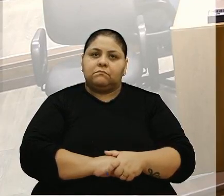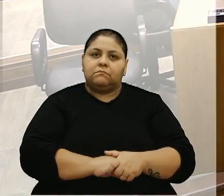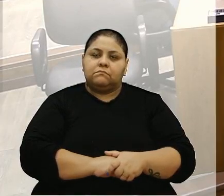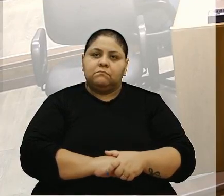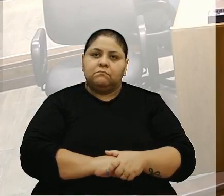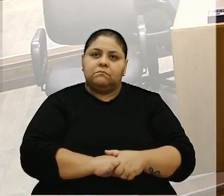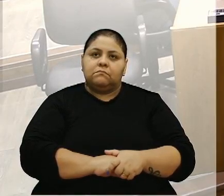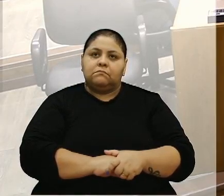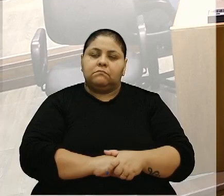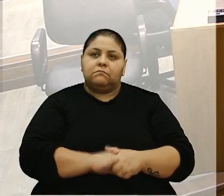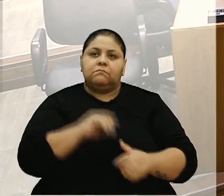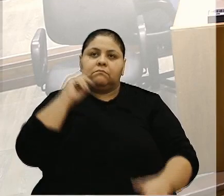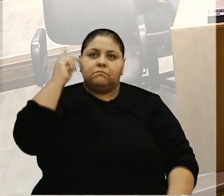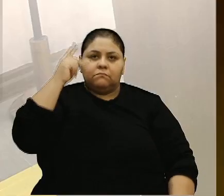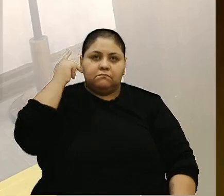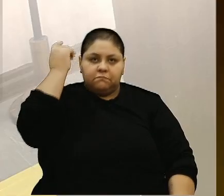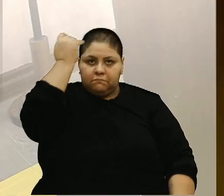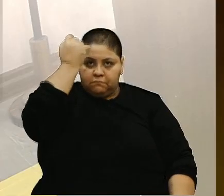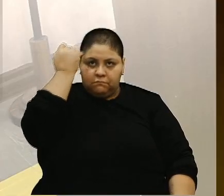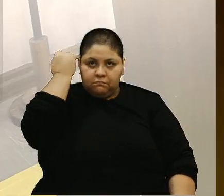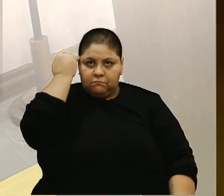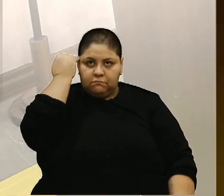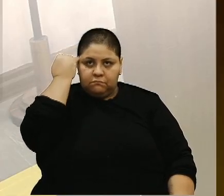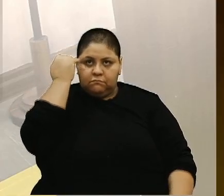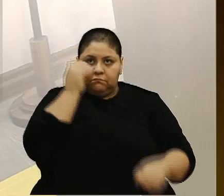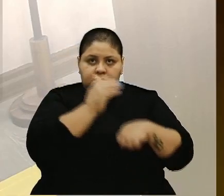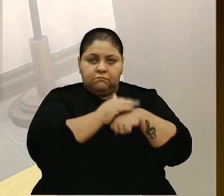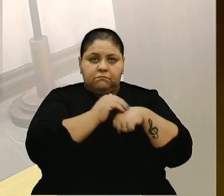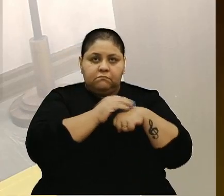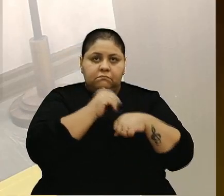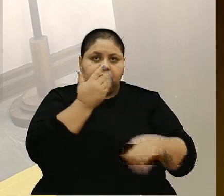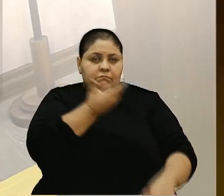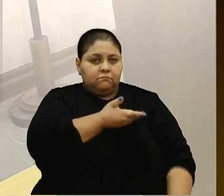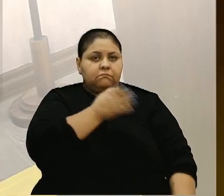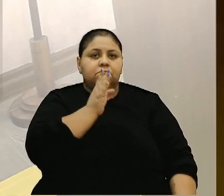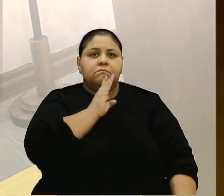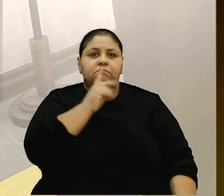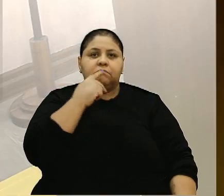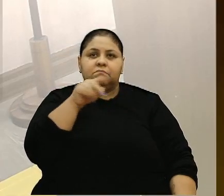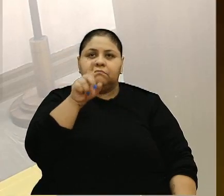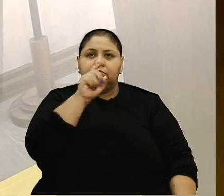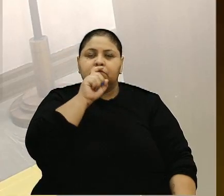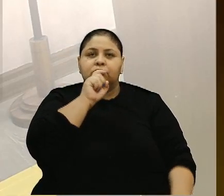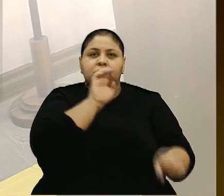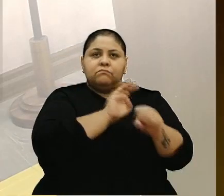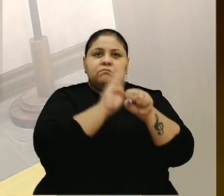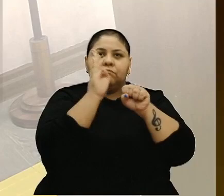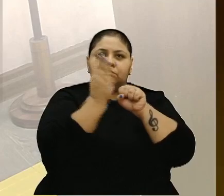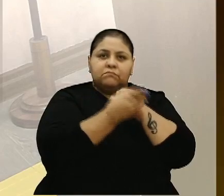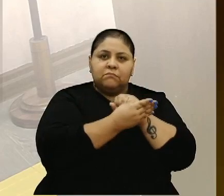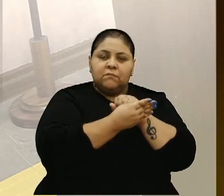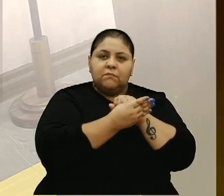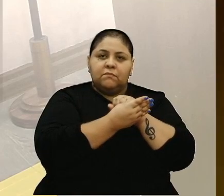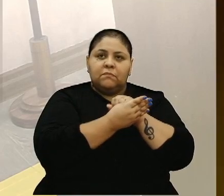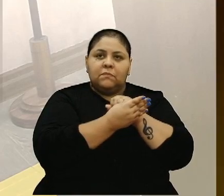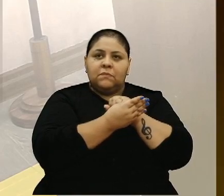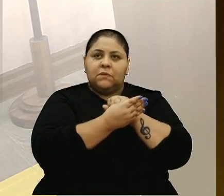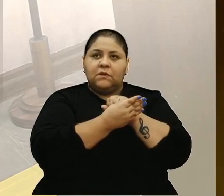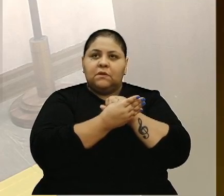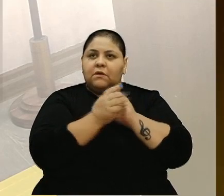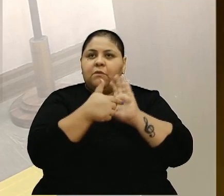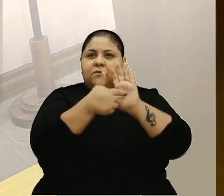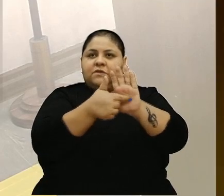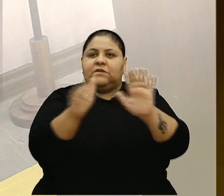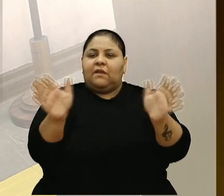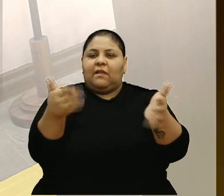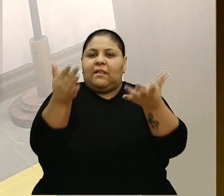O vereador D'Ambrós. Nobre colega Cristiano, eu conheci teu pai nos bairros, levando alegria,